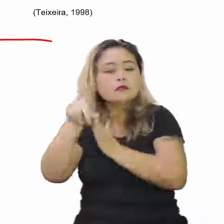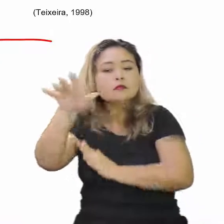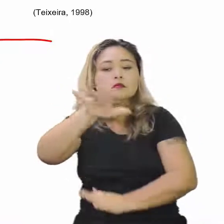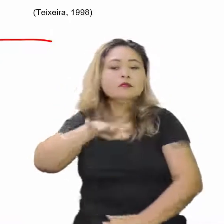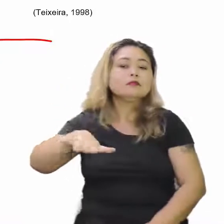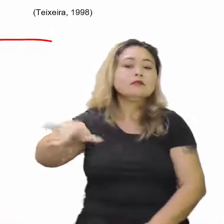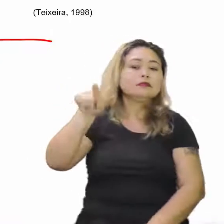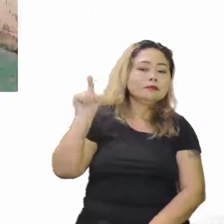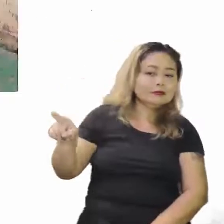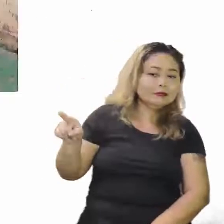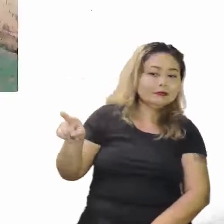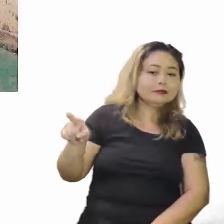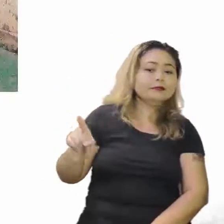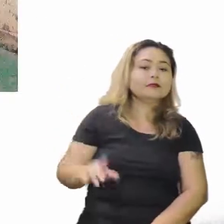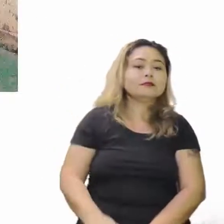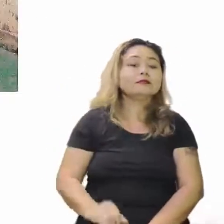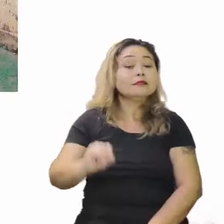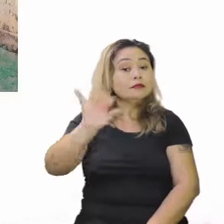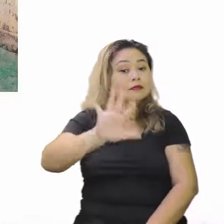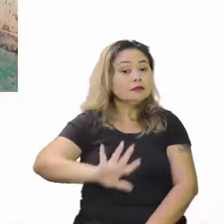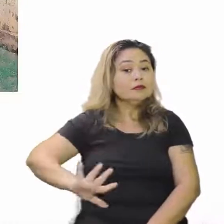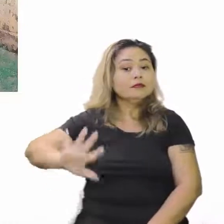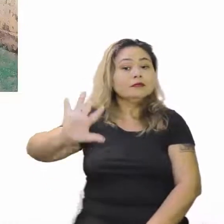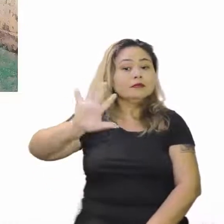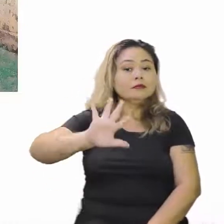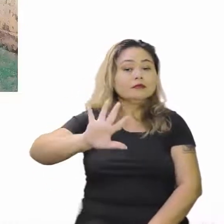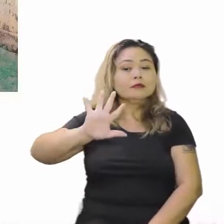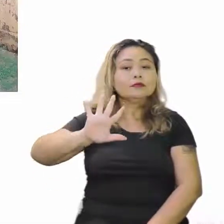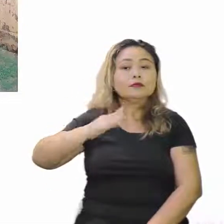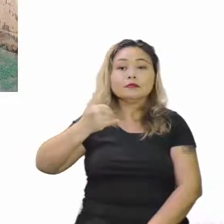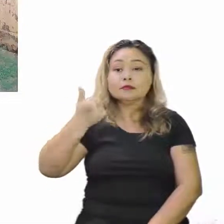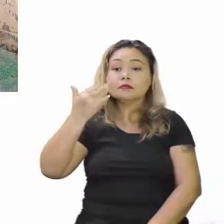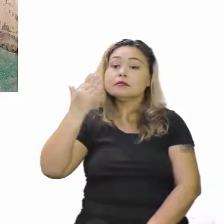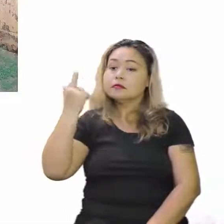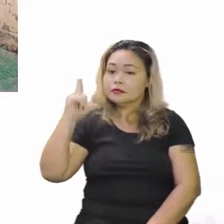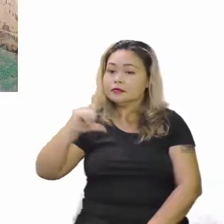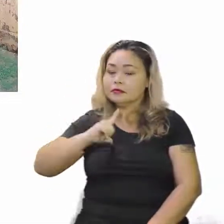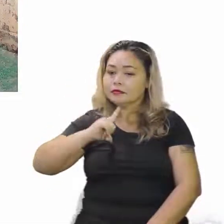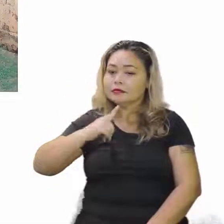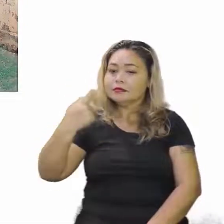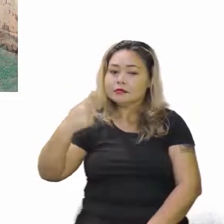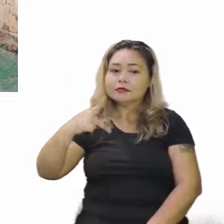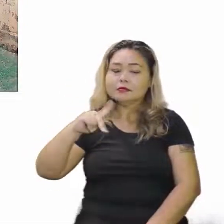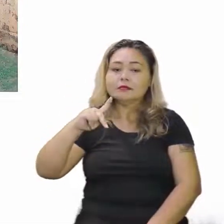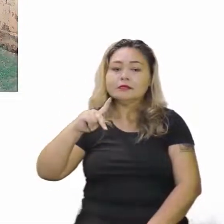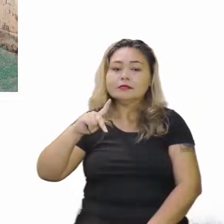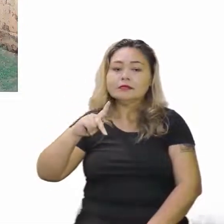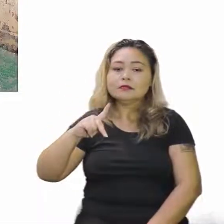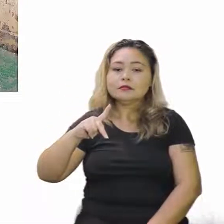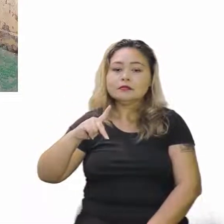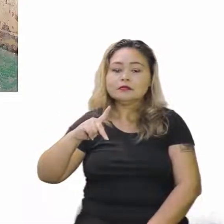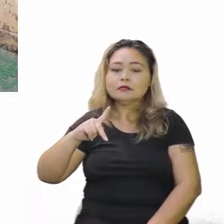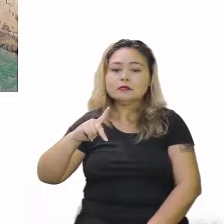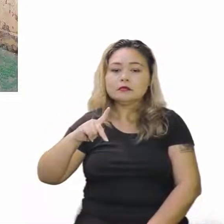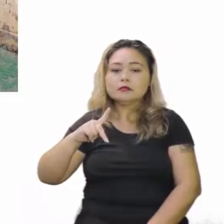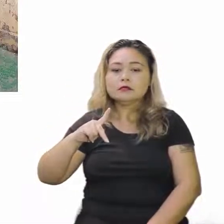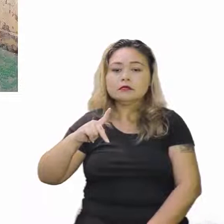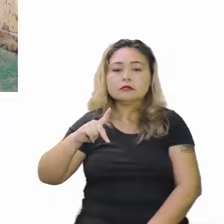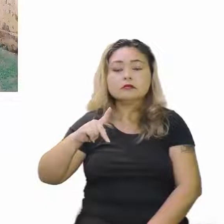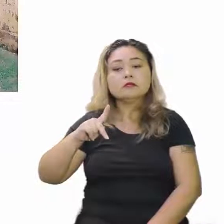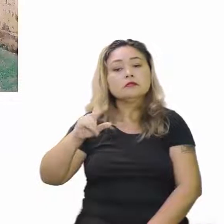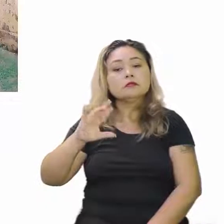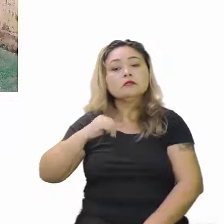ok? Essas imagens ele tem aqui ao pé da letra, mas esse arquivo foi